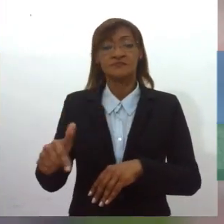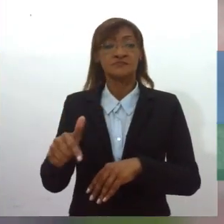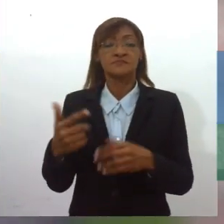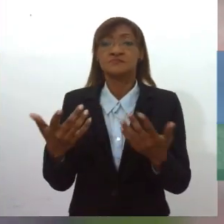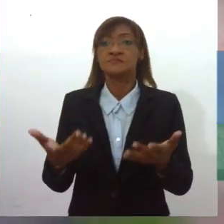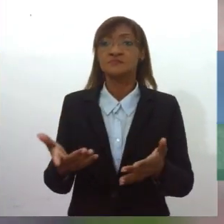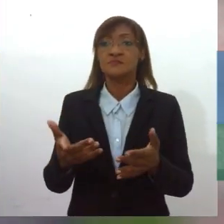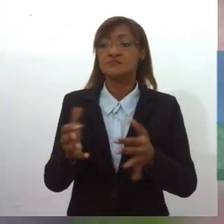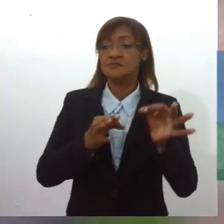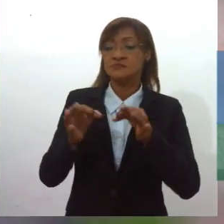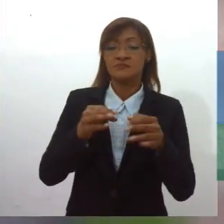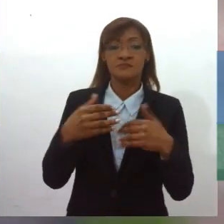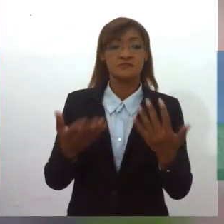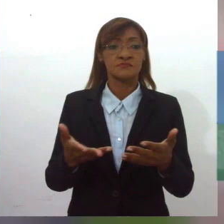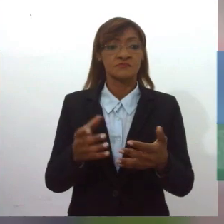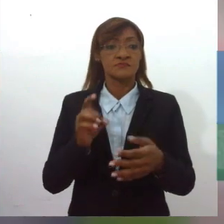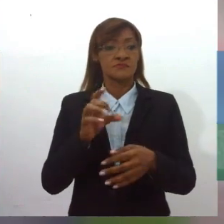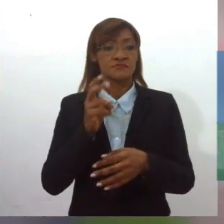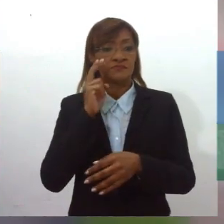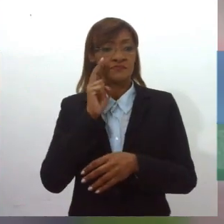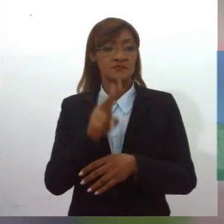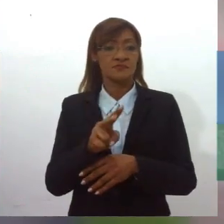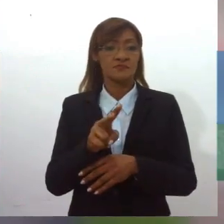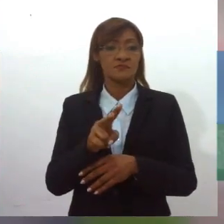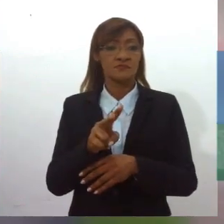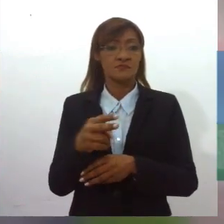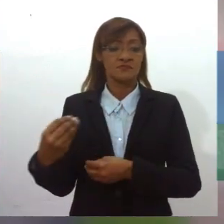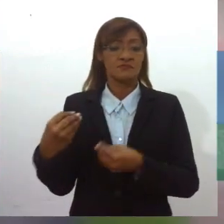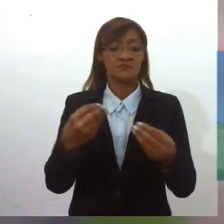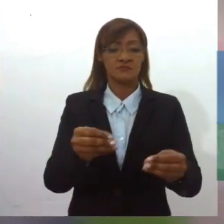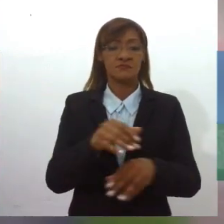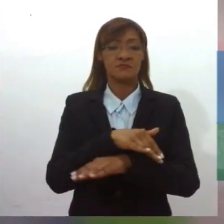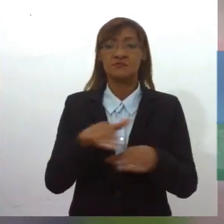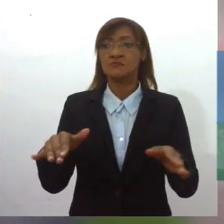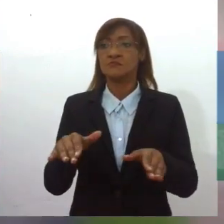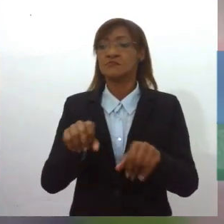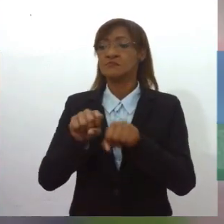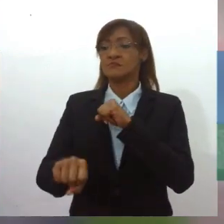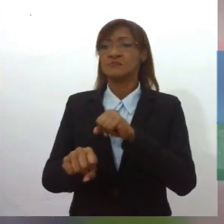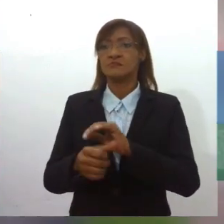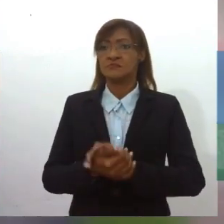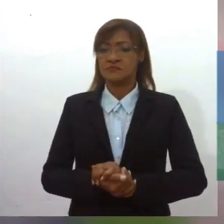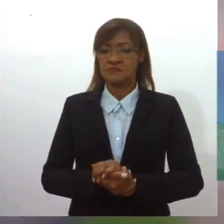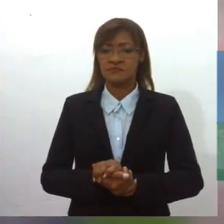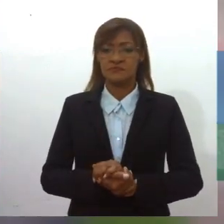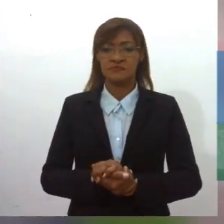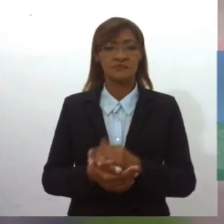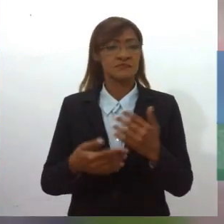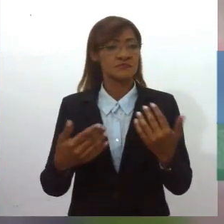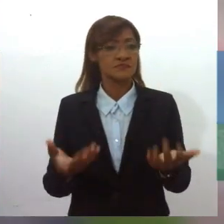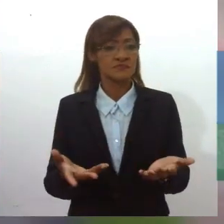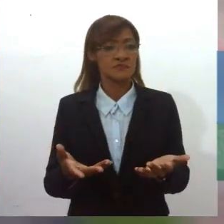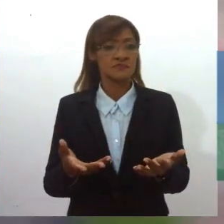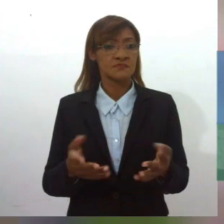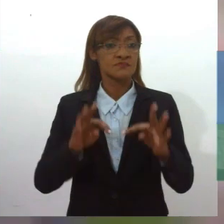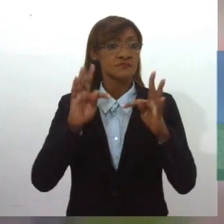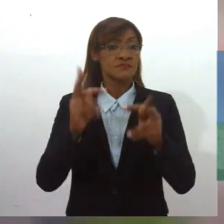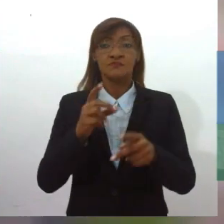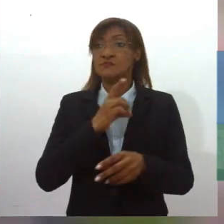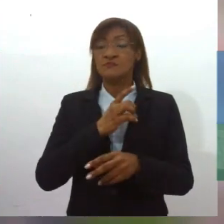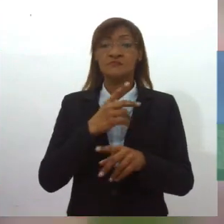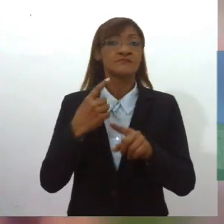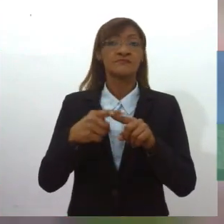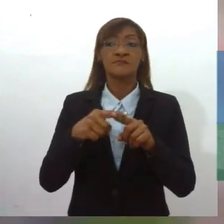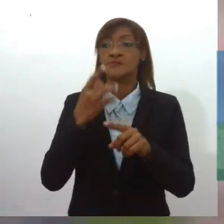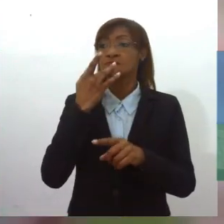diagnóstico só de olhar o animal Olhava O animal apontava isso aí elosa e tem que eutanasiar e os tutores assustados porque não conhecem